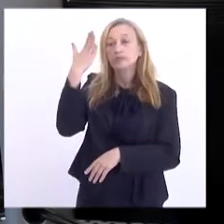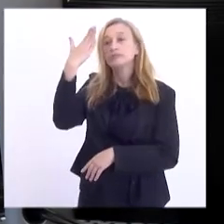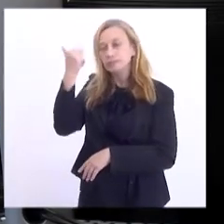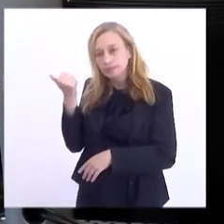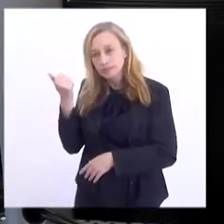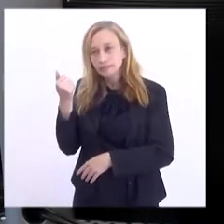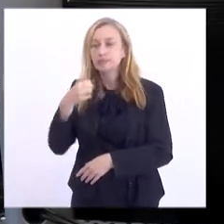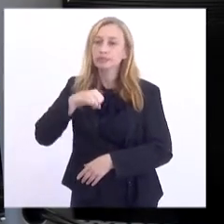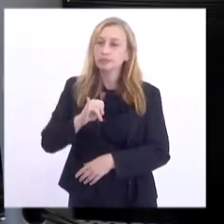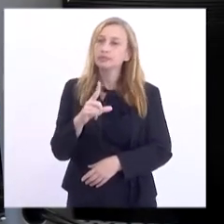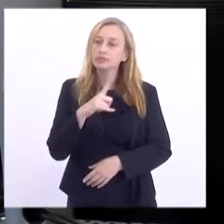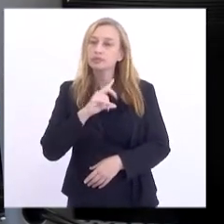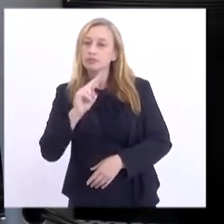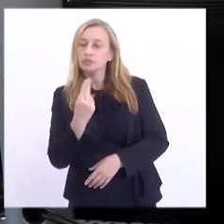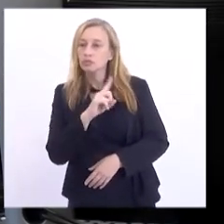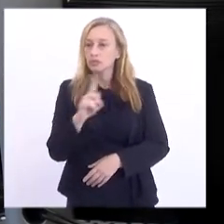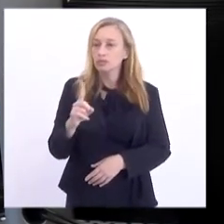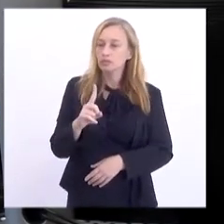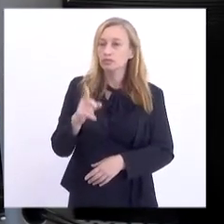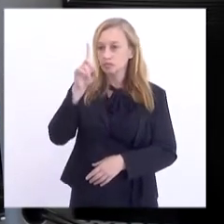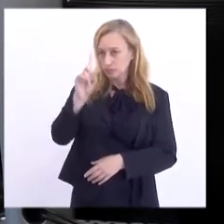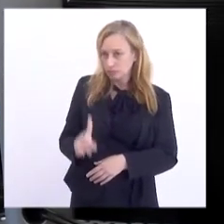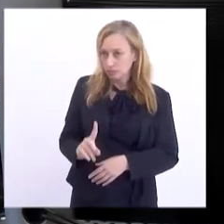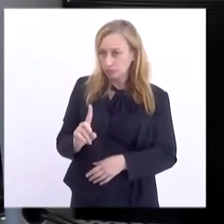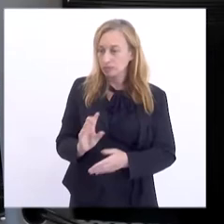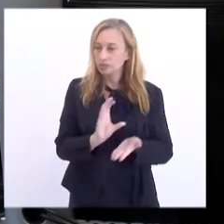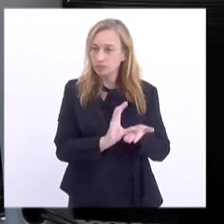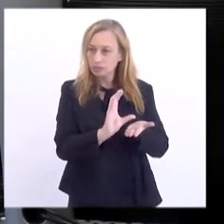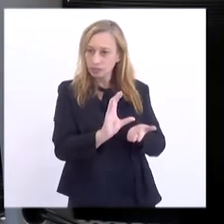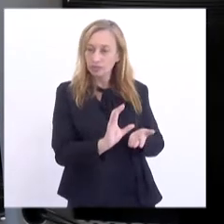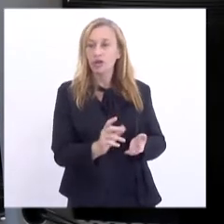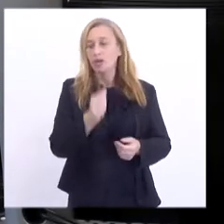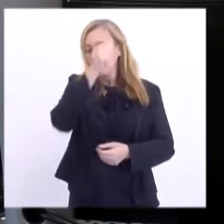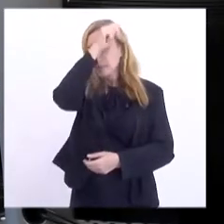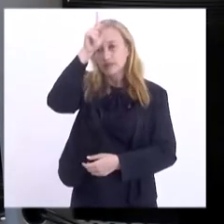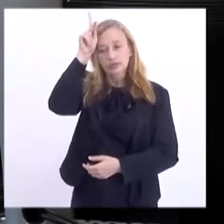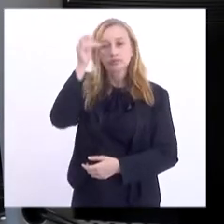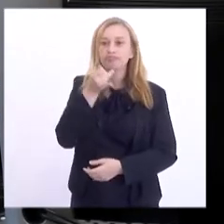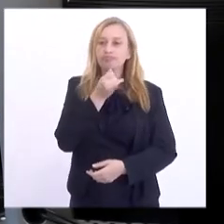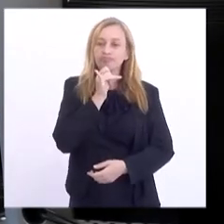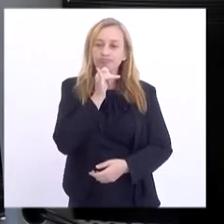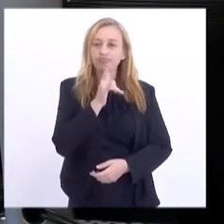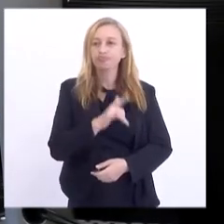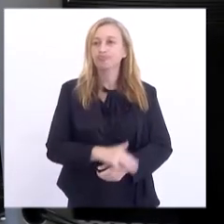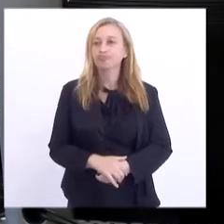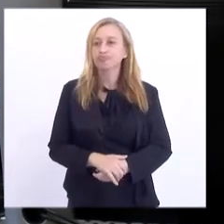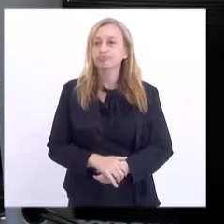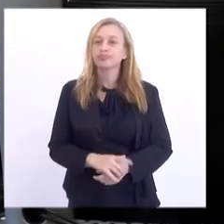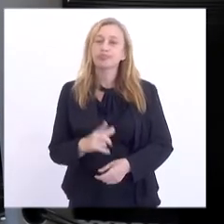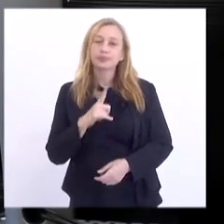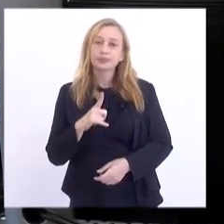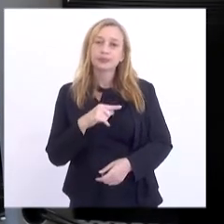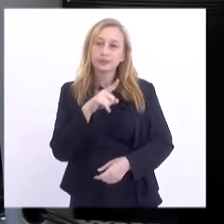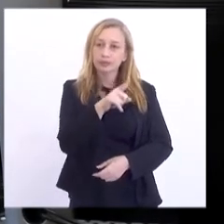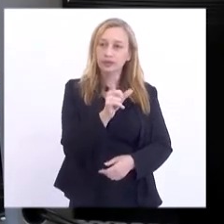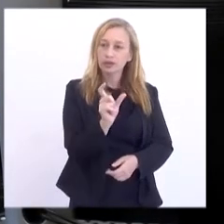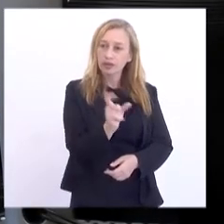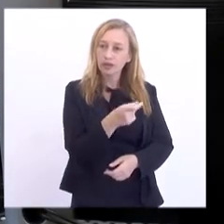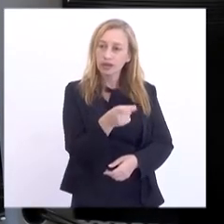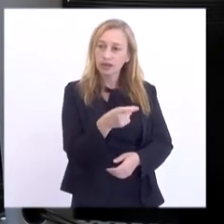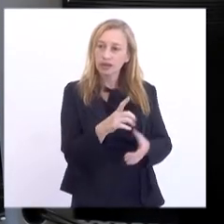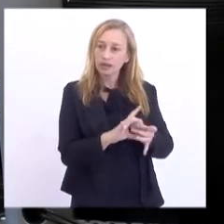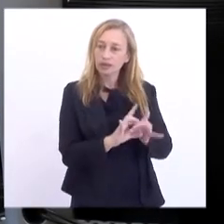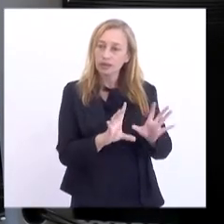saber se tem ou não direito ao programa prefeituras por exemplo é que tinha Olá os cartões